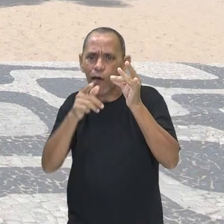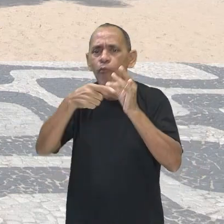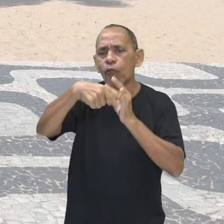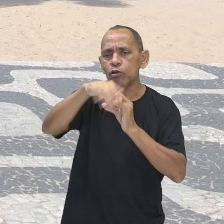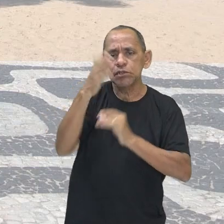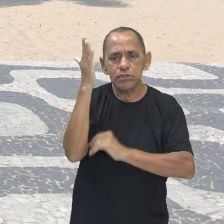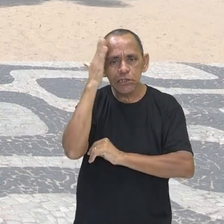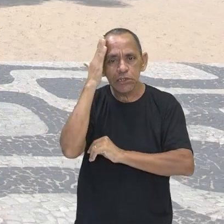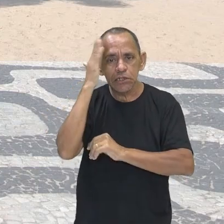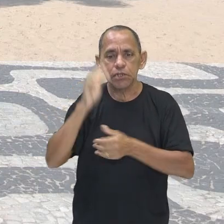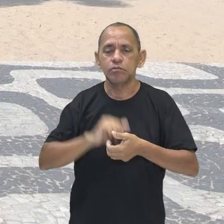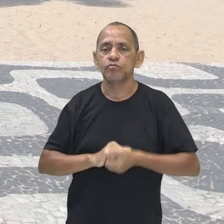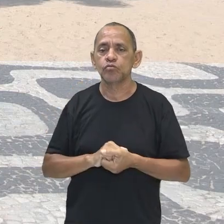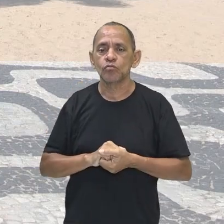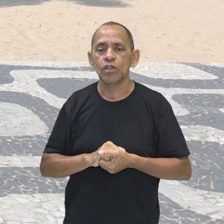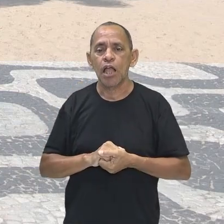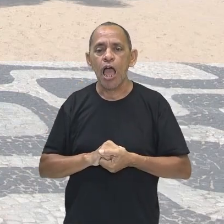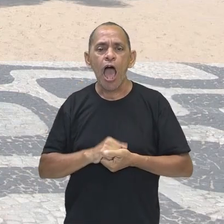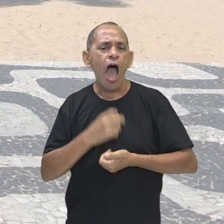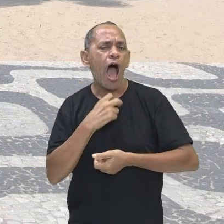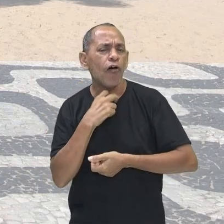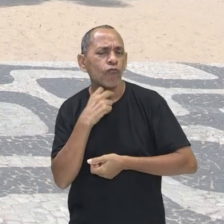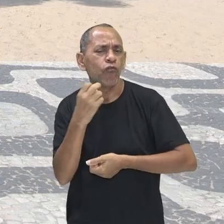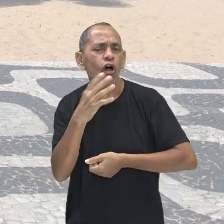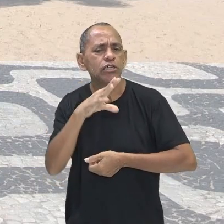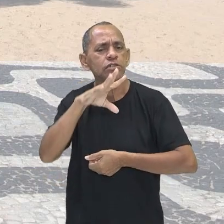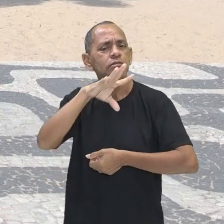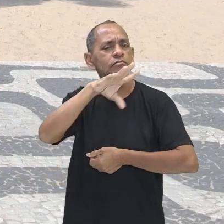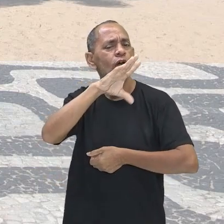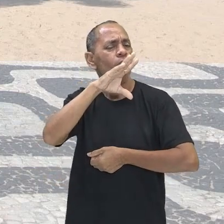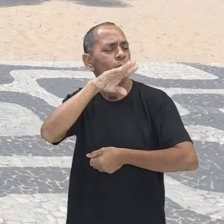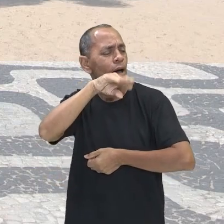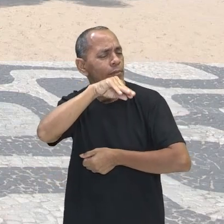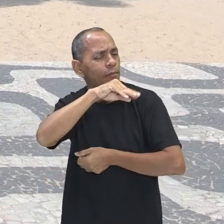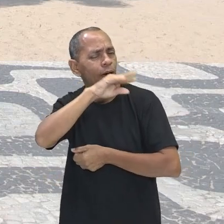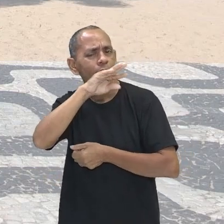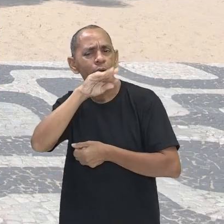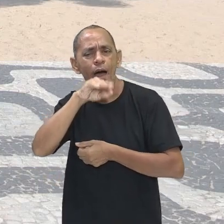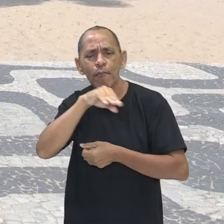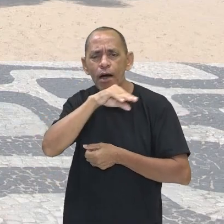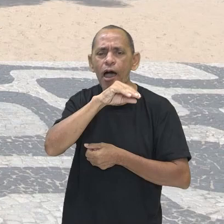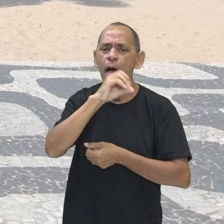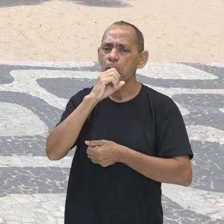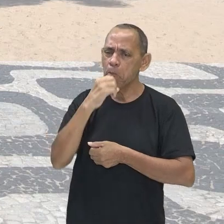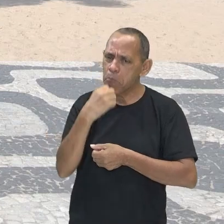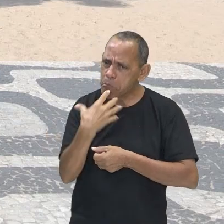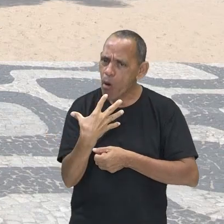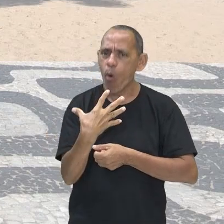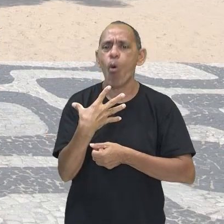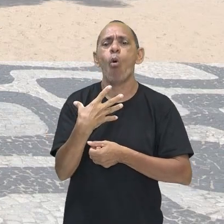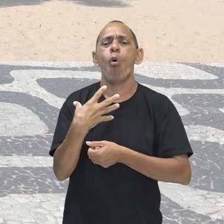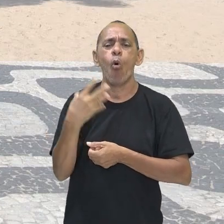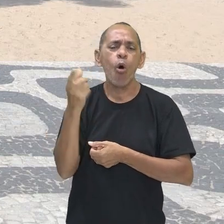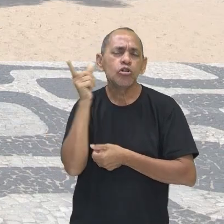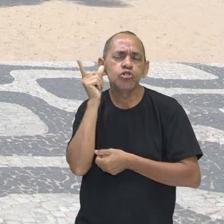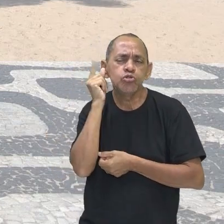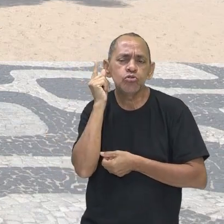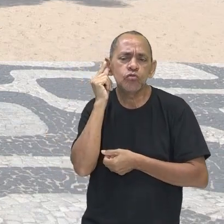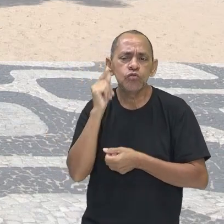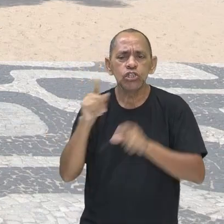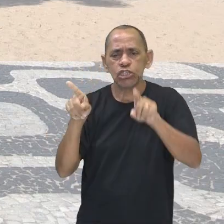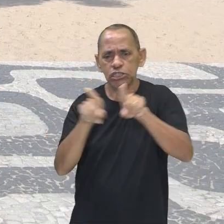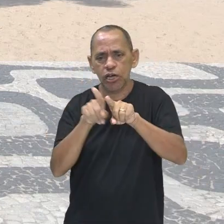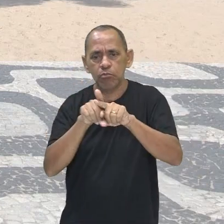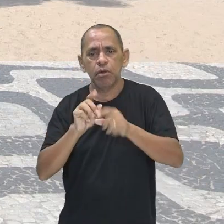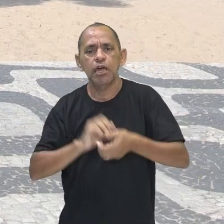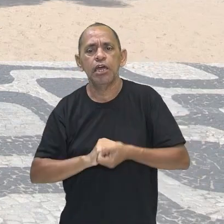tom coloquial na voz. É aquela voz suave, macia, que não combina muito com a voz da professora Lúcia, mas é